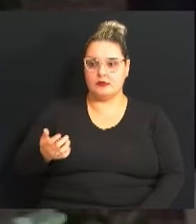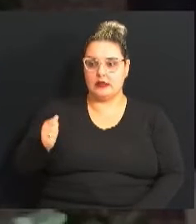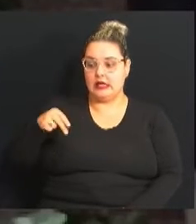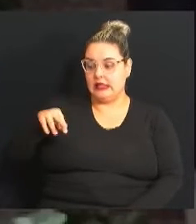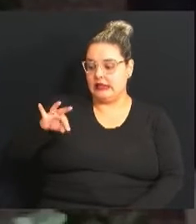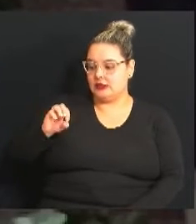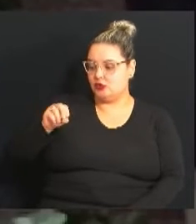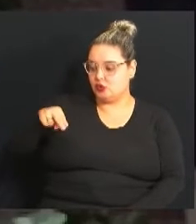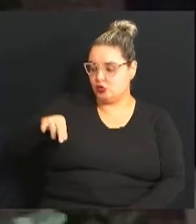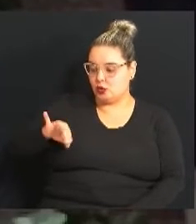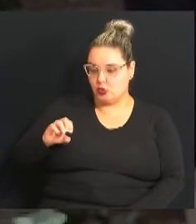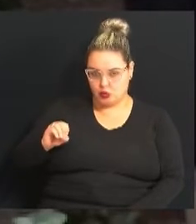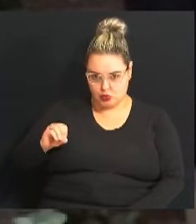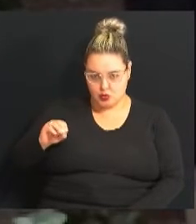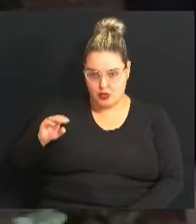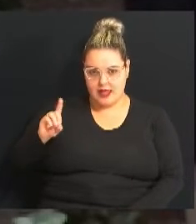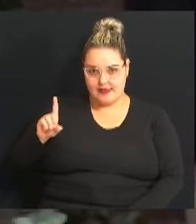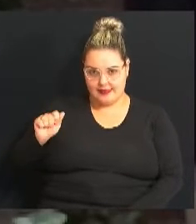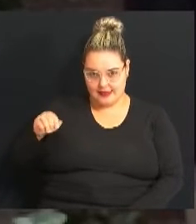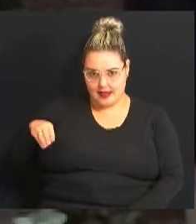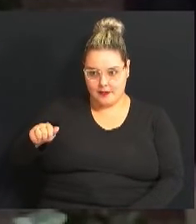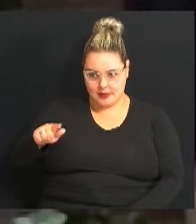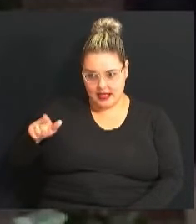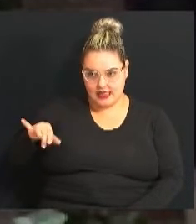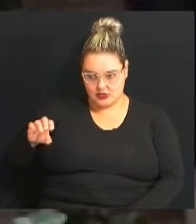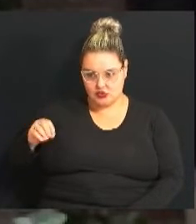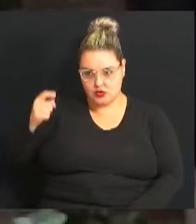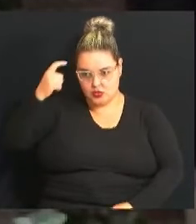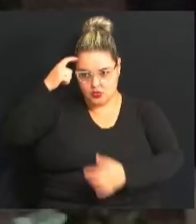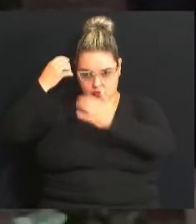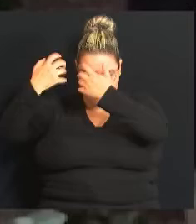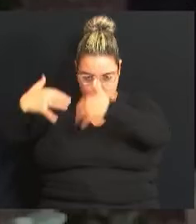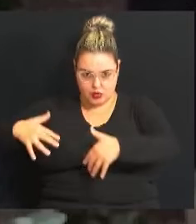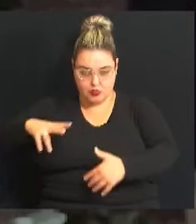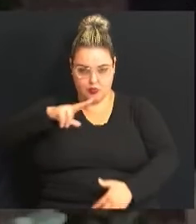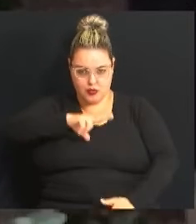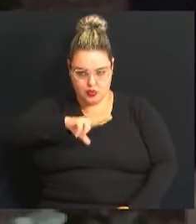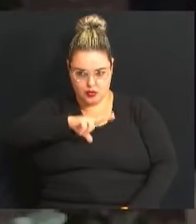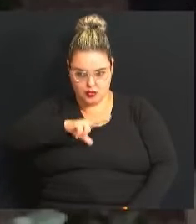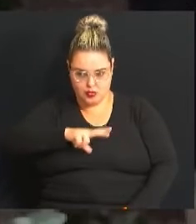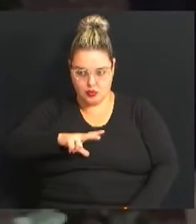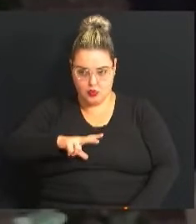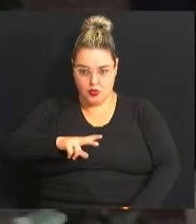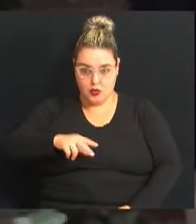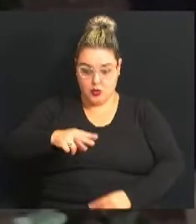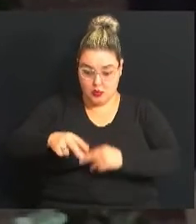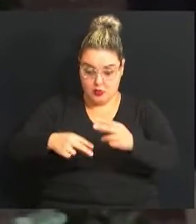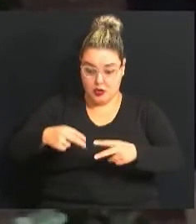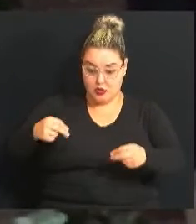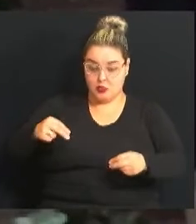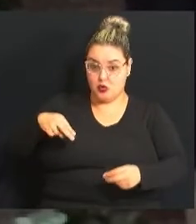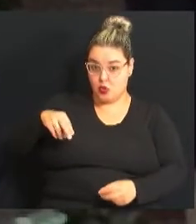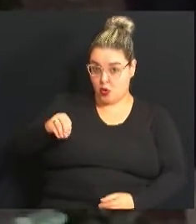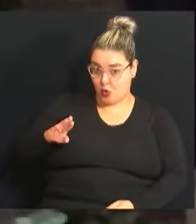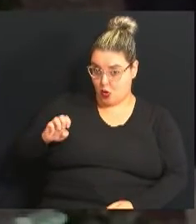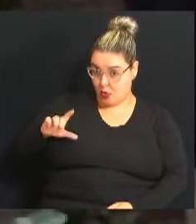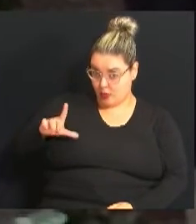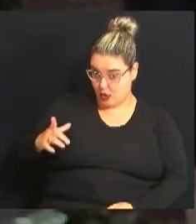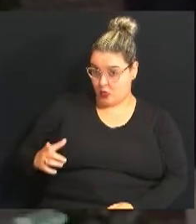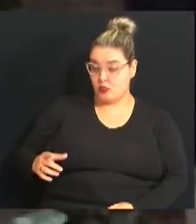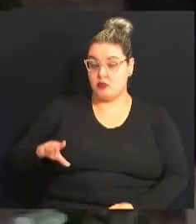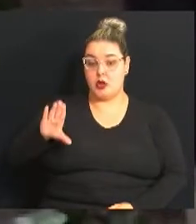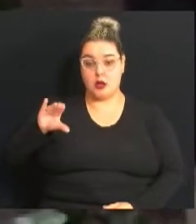Damasio, esse neurocientista português, prêmio Nobel em ciência, o que ele